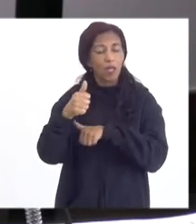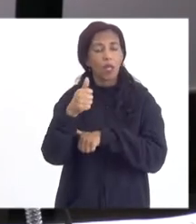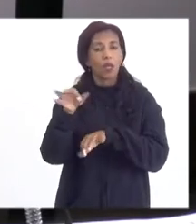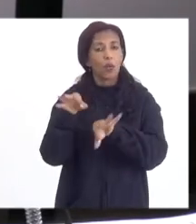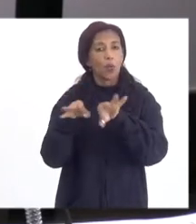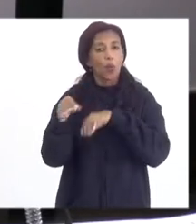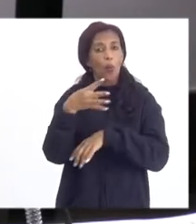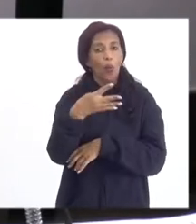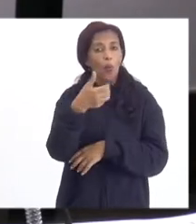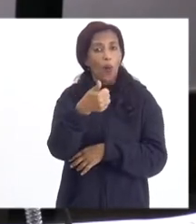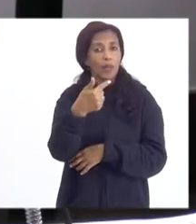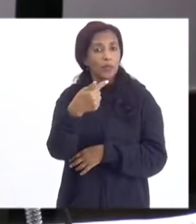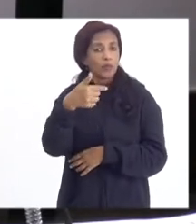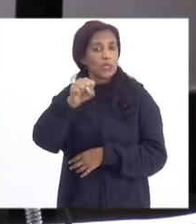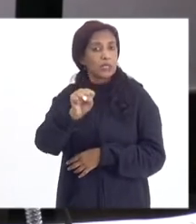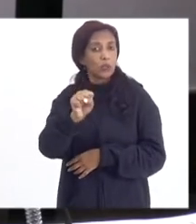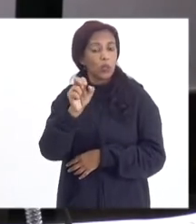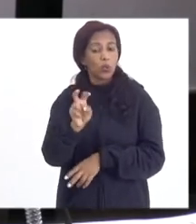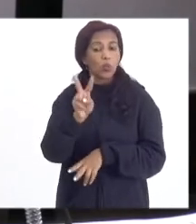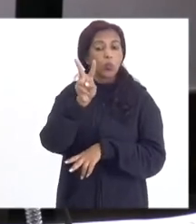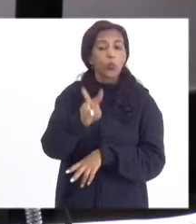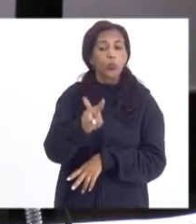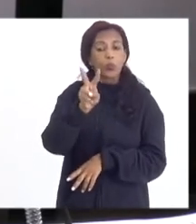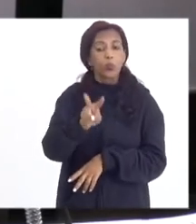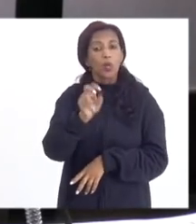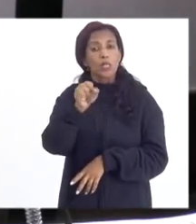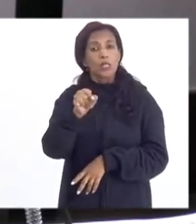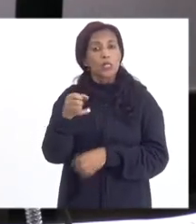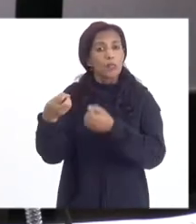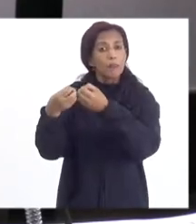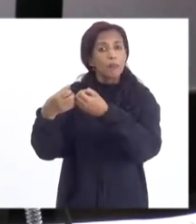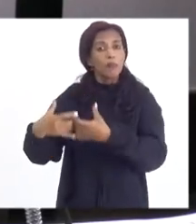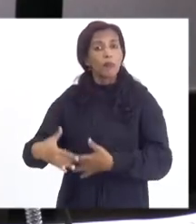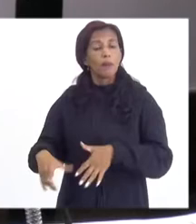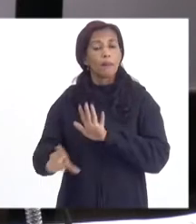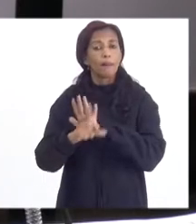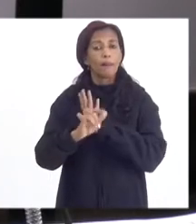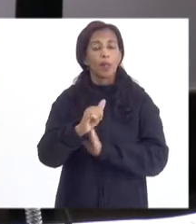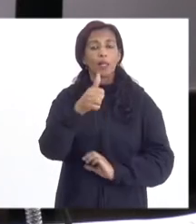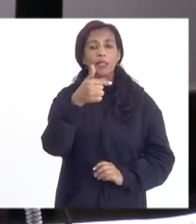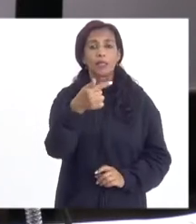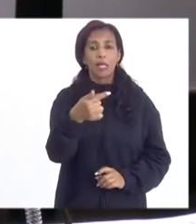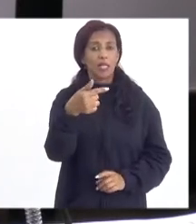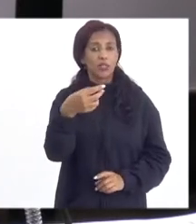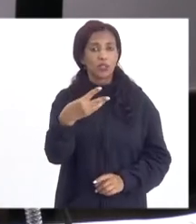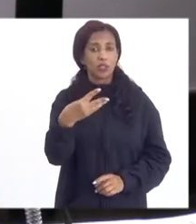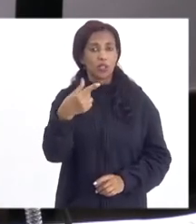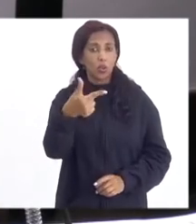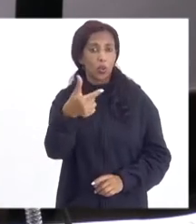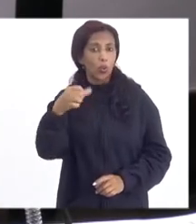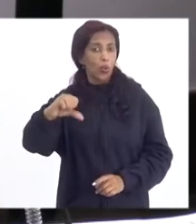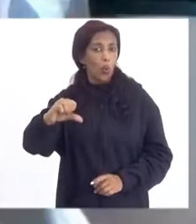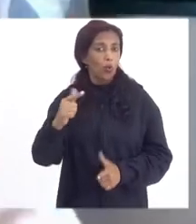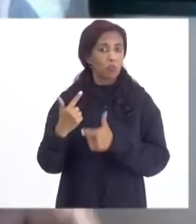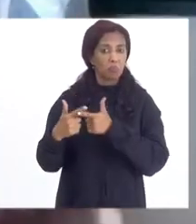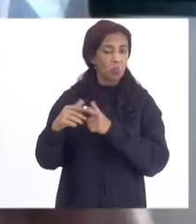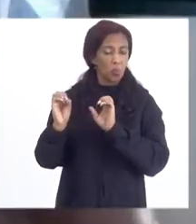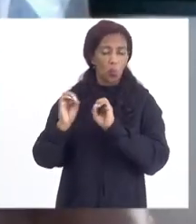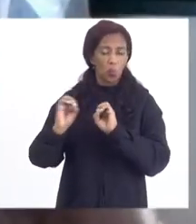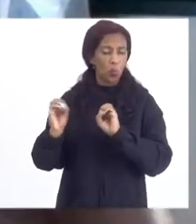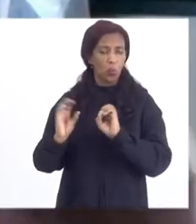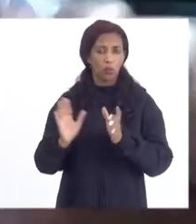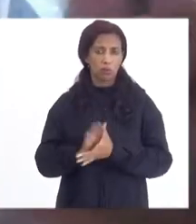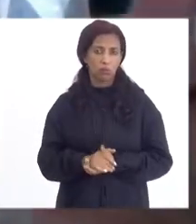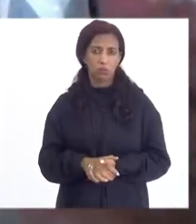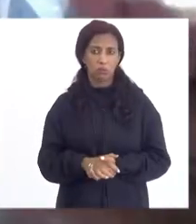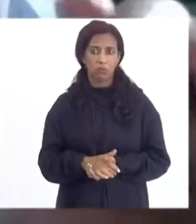no 4178, se ele está prejudicado pela lei 7329. Não tem problema nenhum. É isso. Não,